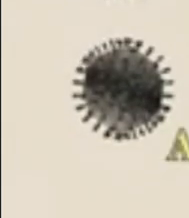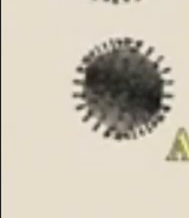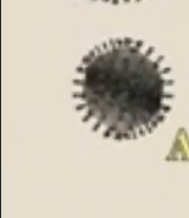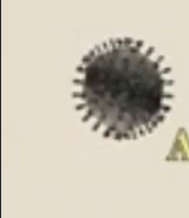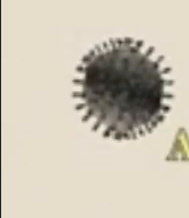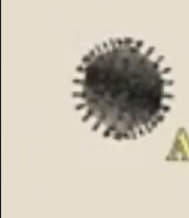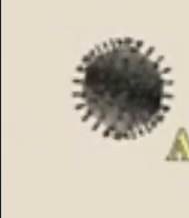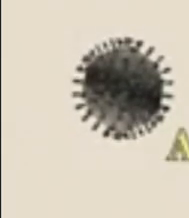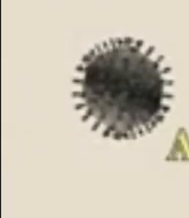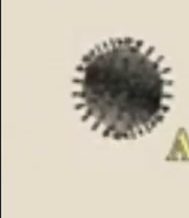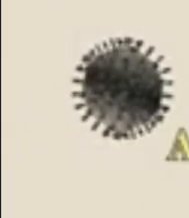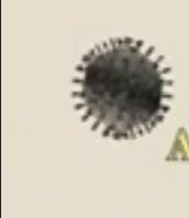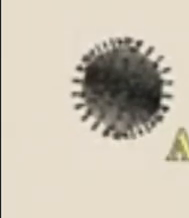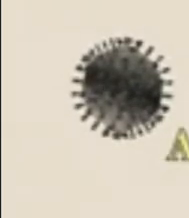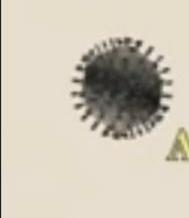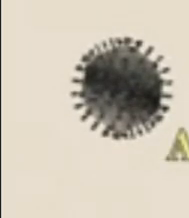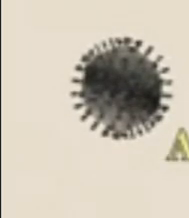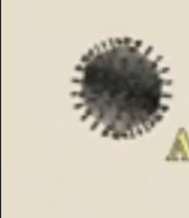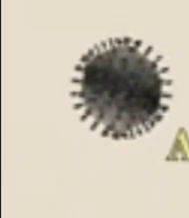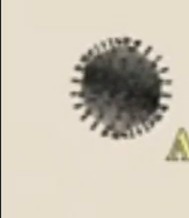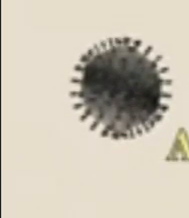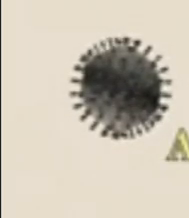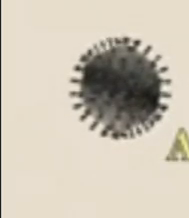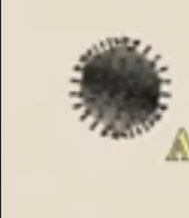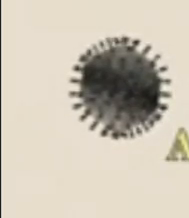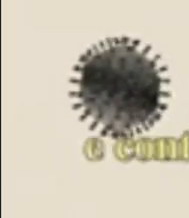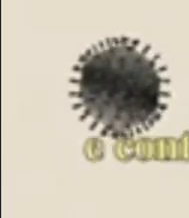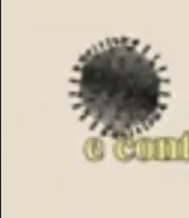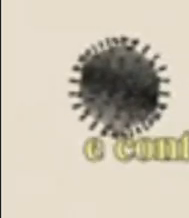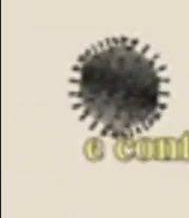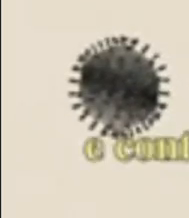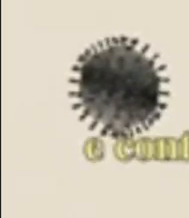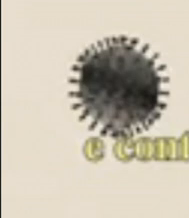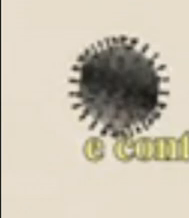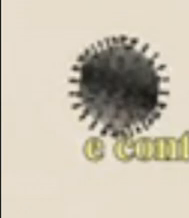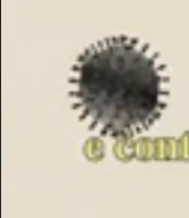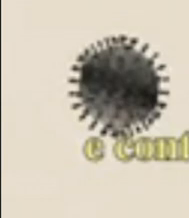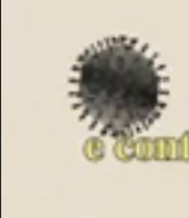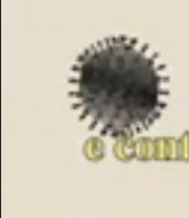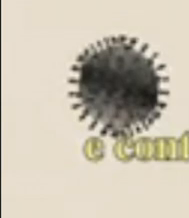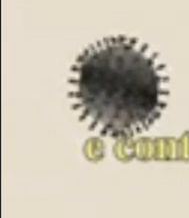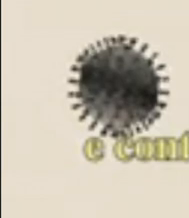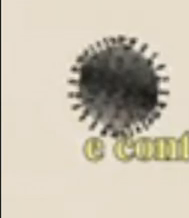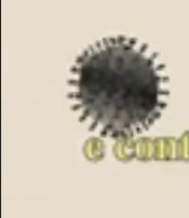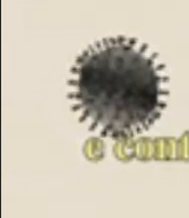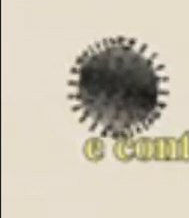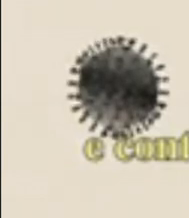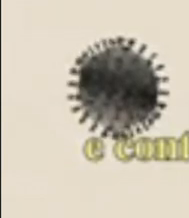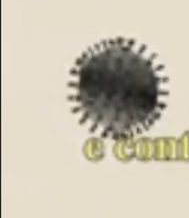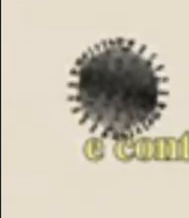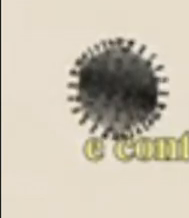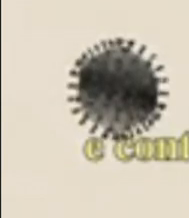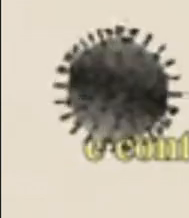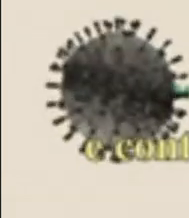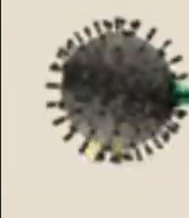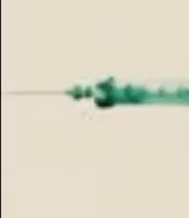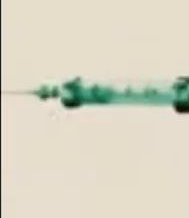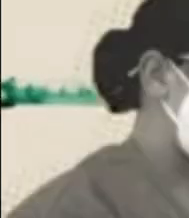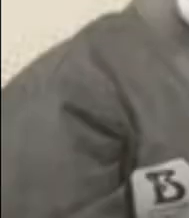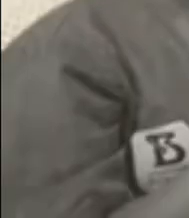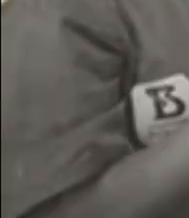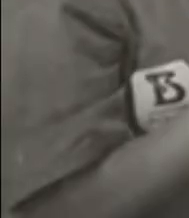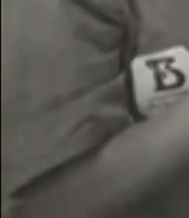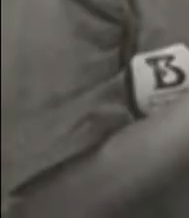Lembre-se, a vacinação é a melhor forma de erradicar doenças e conter a propagação de micro-organismos nocivos à saúde. Quem